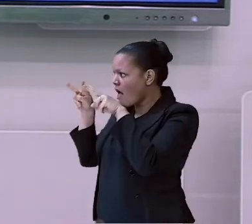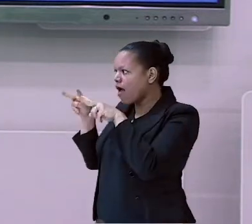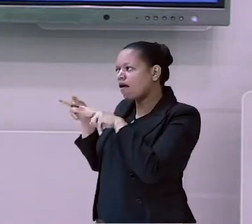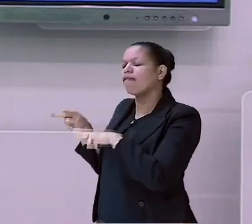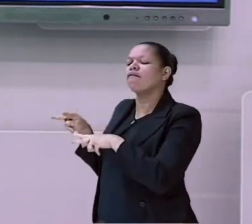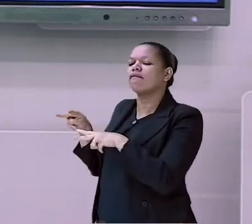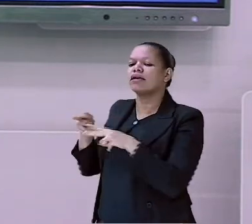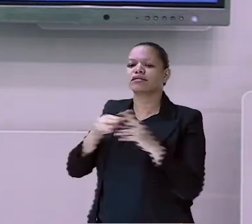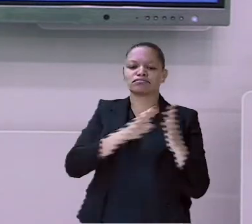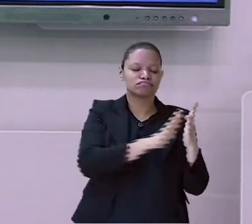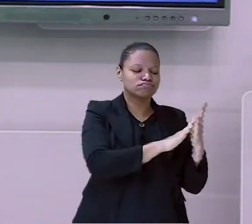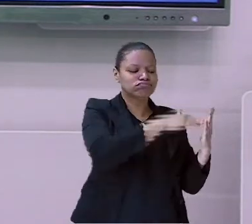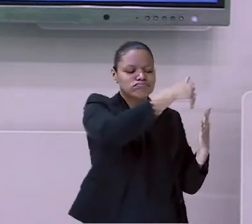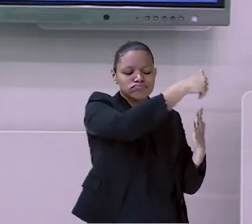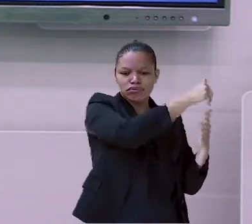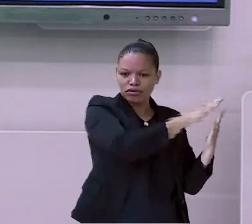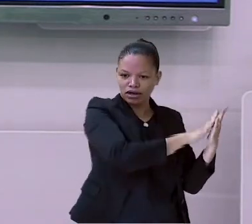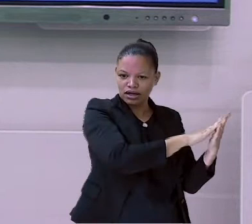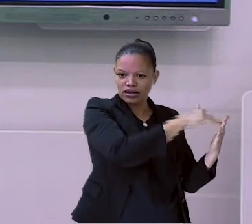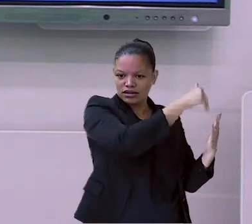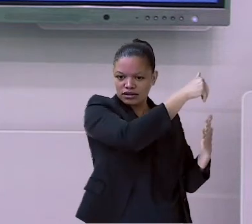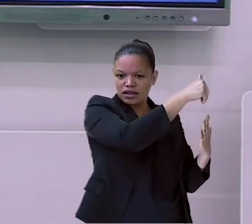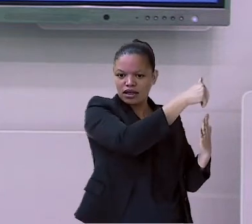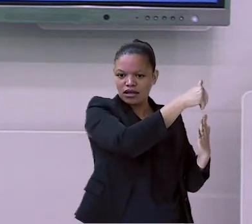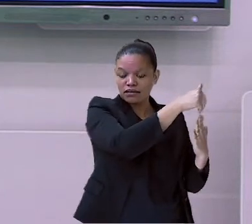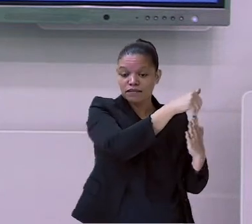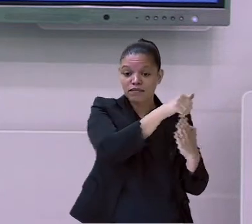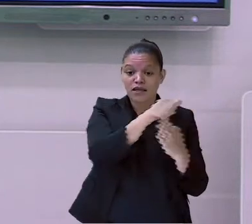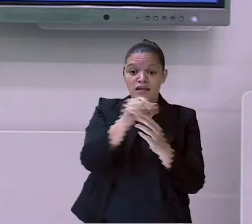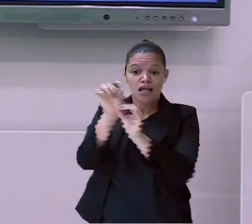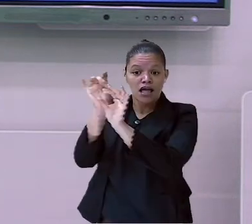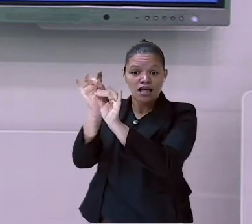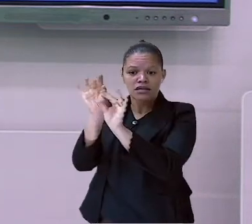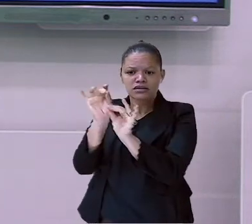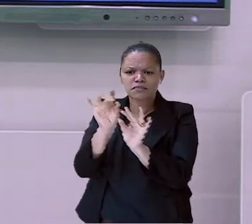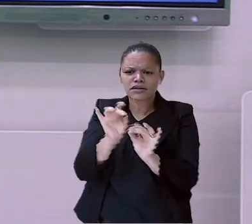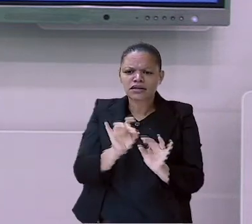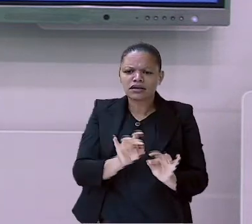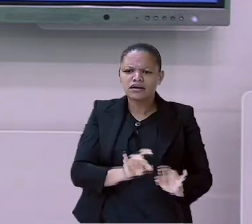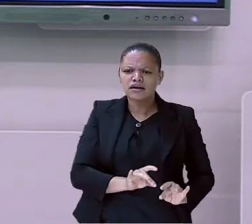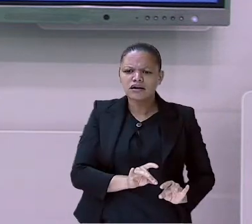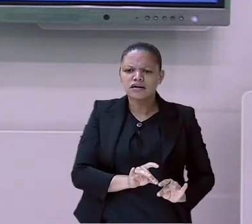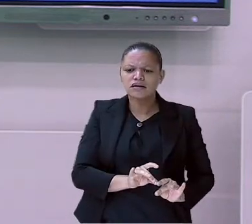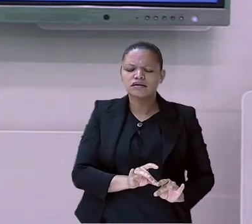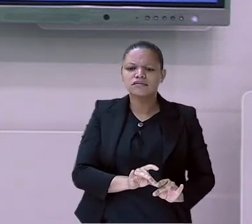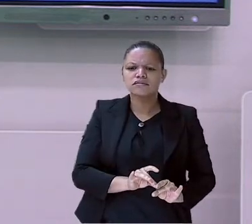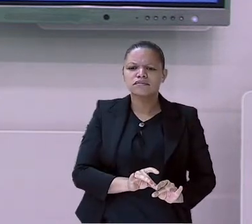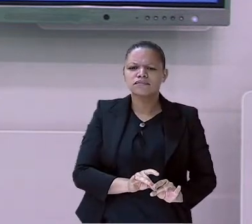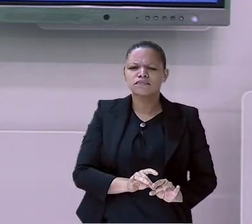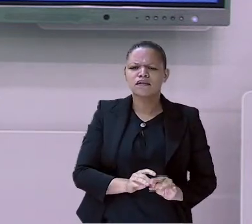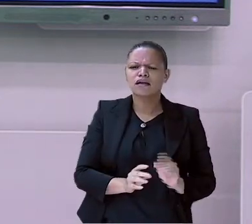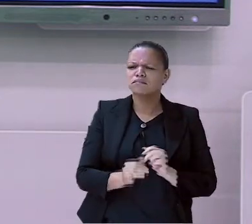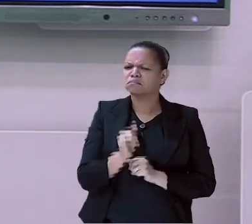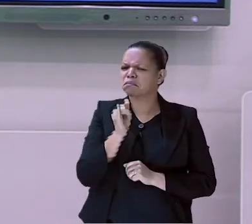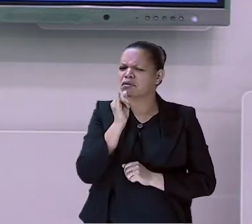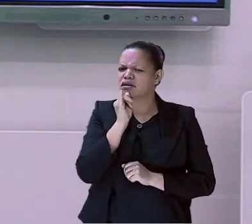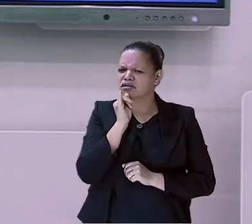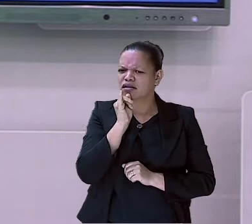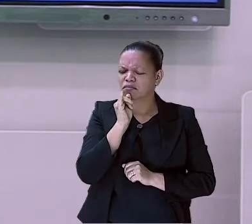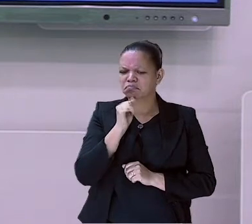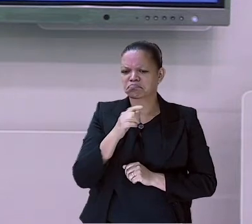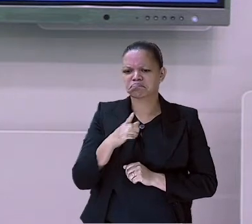é autoexplicativo. Se você tivesse esses dados escritos num papel, sem estar